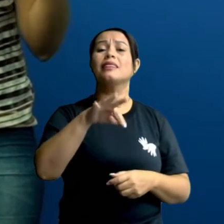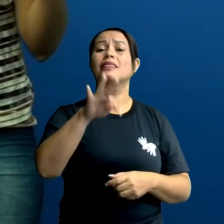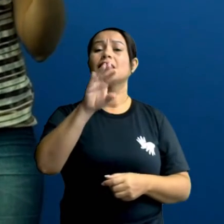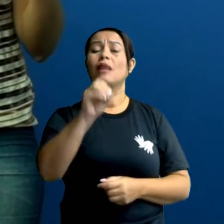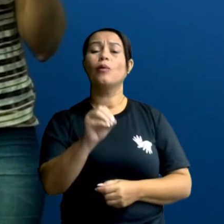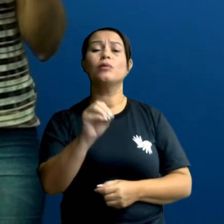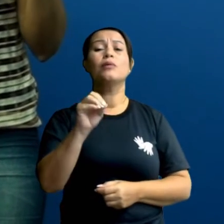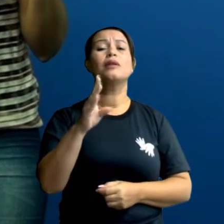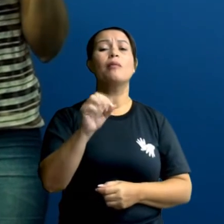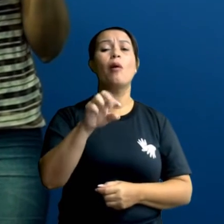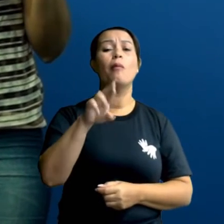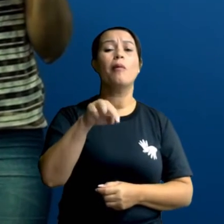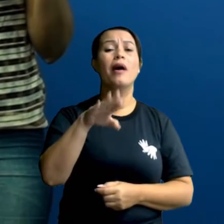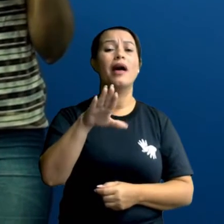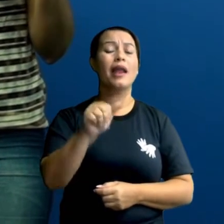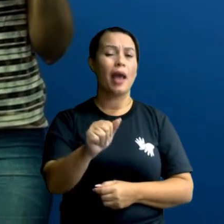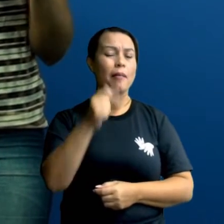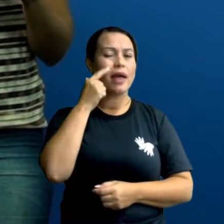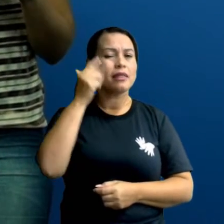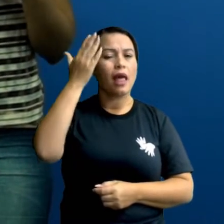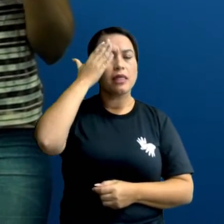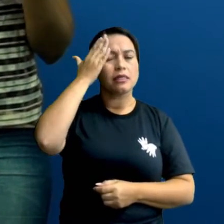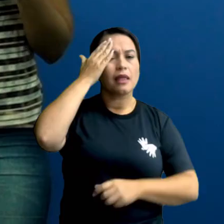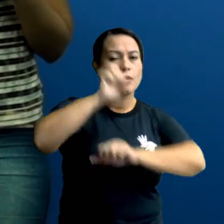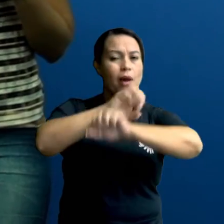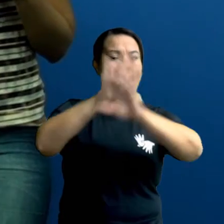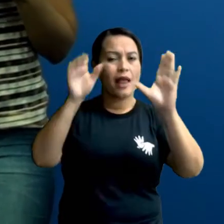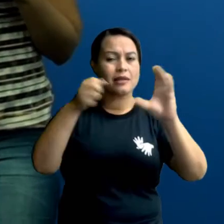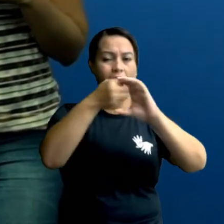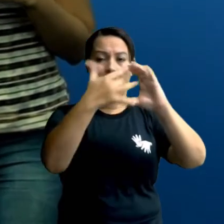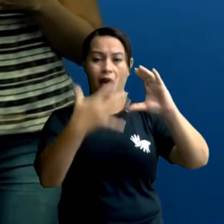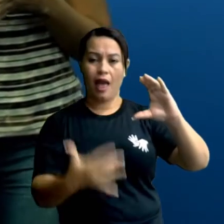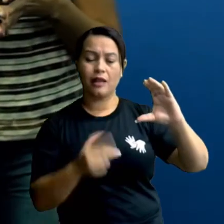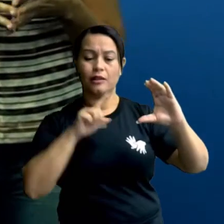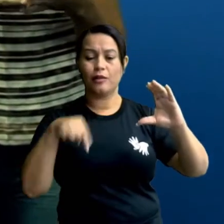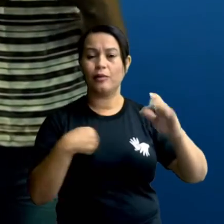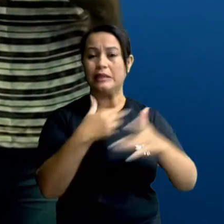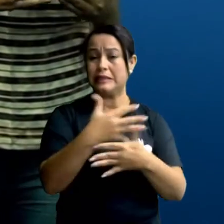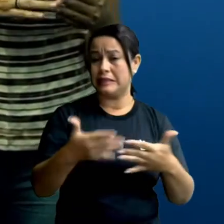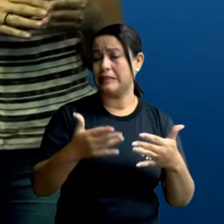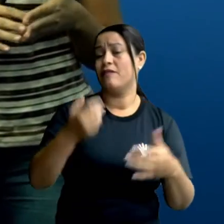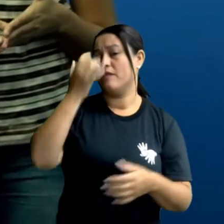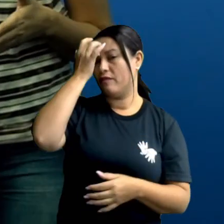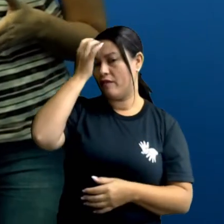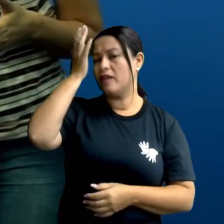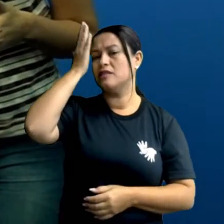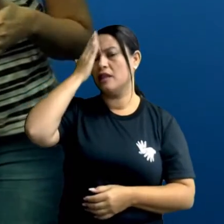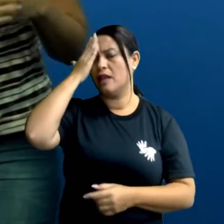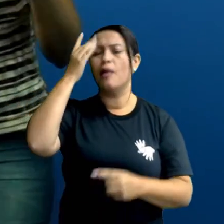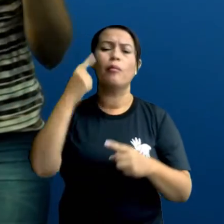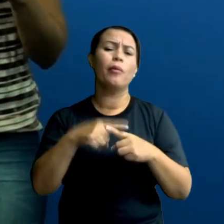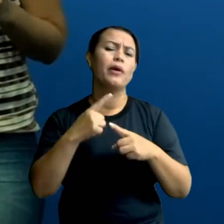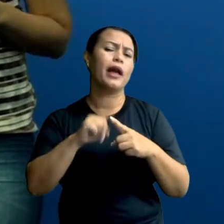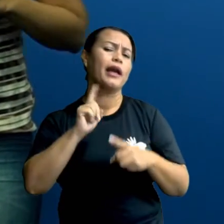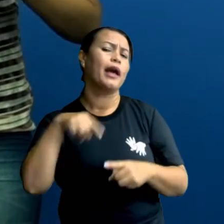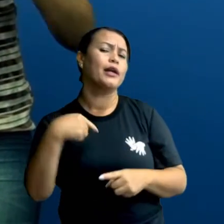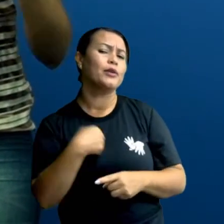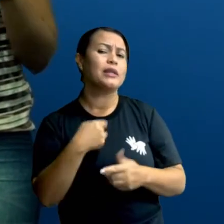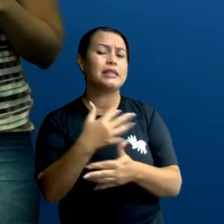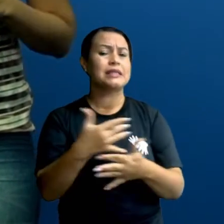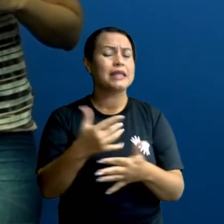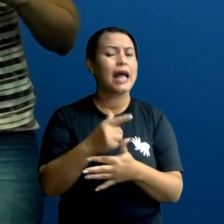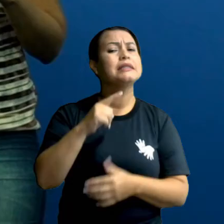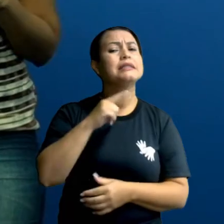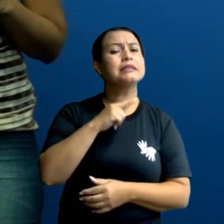assimila, entende essas características da nossa cidade, fica mais fácil da gente entender por que a nossa cidade tem